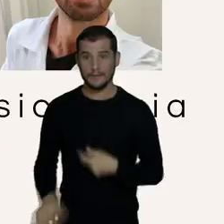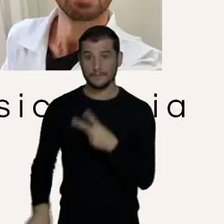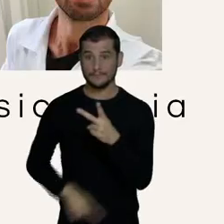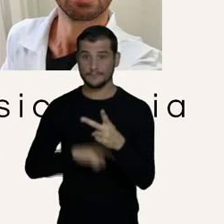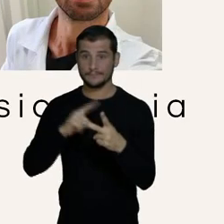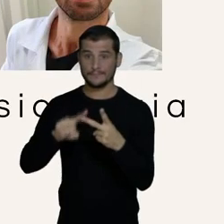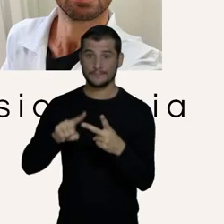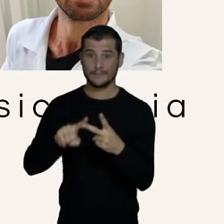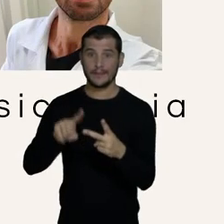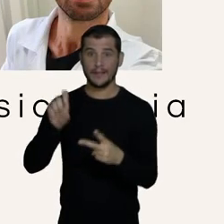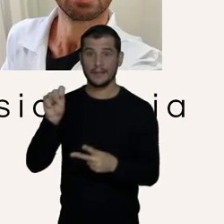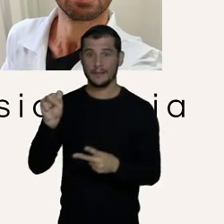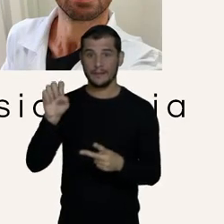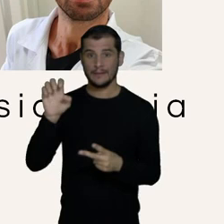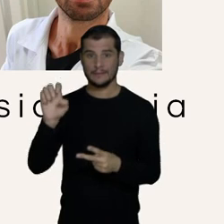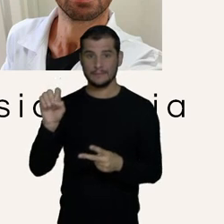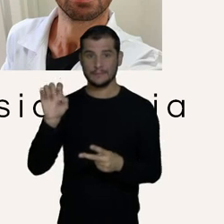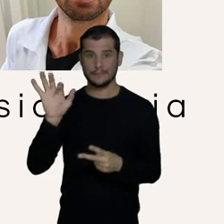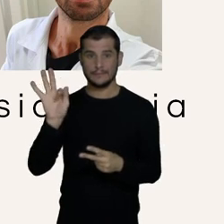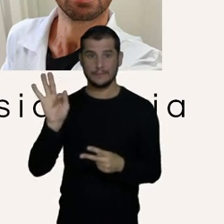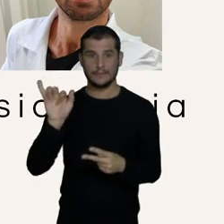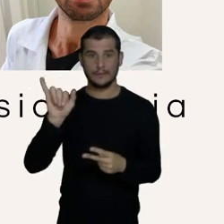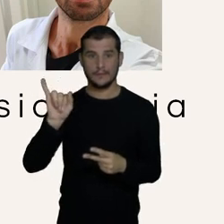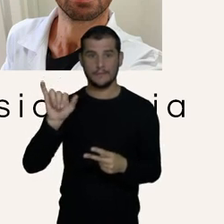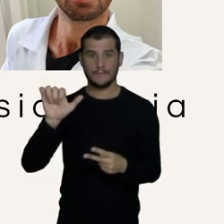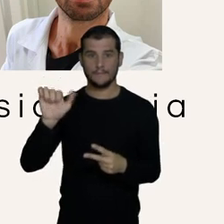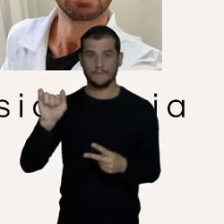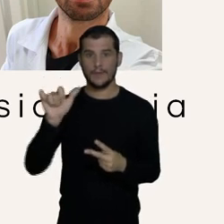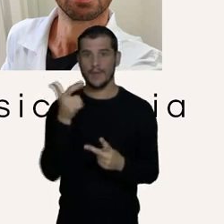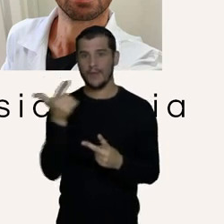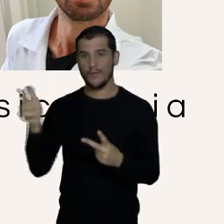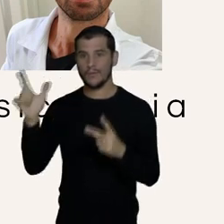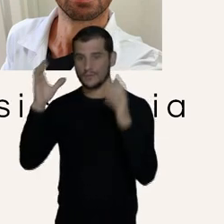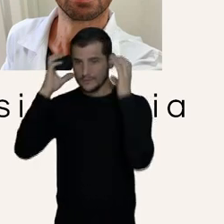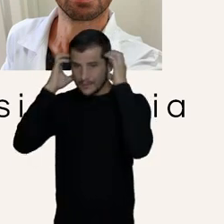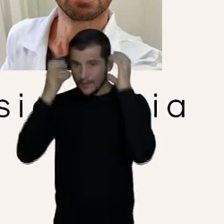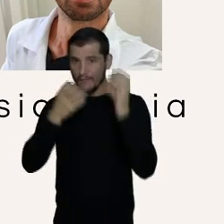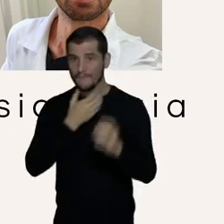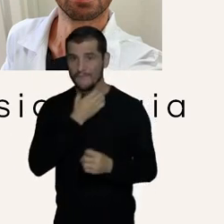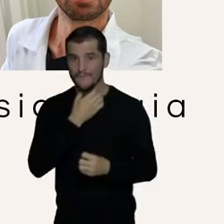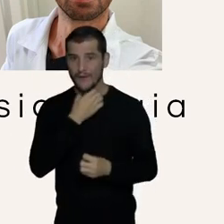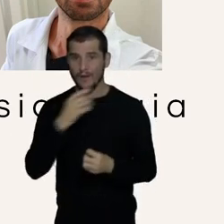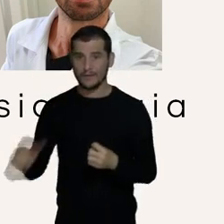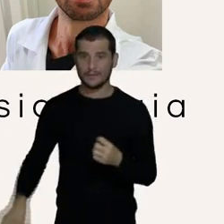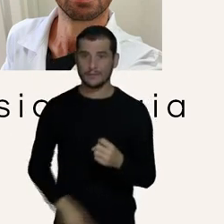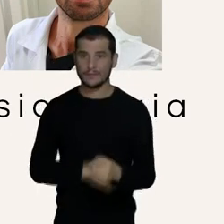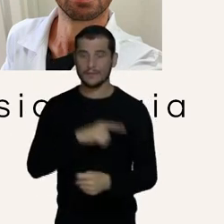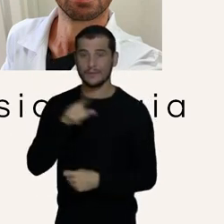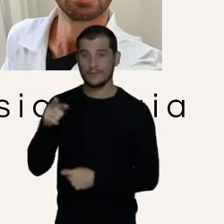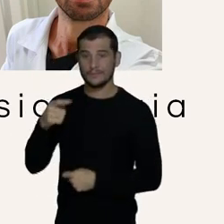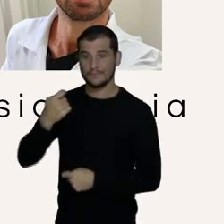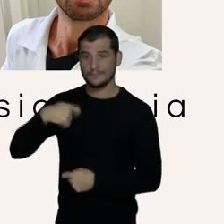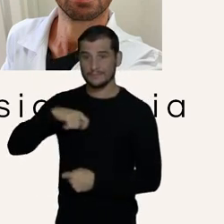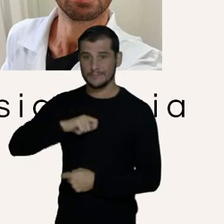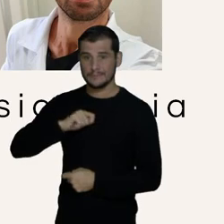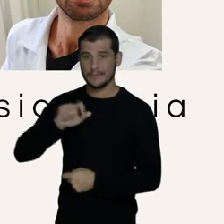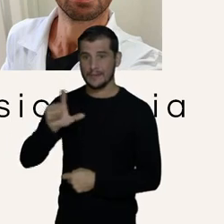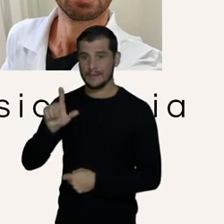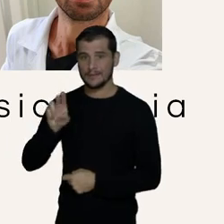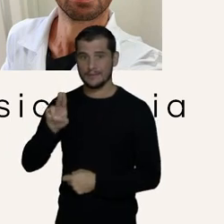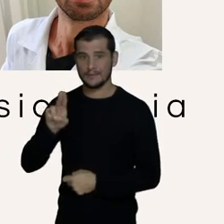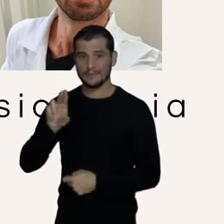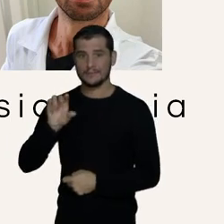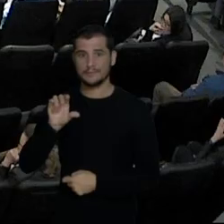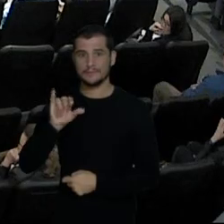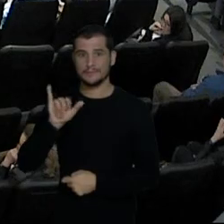Sofia que é a nossa outra fono eu lucianinha a Edna Que também está